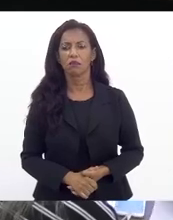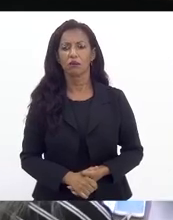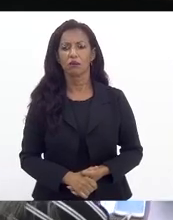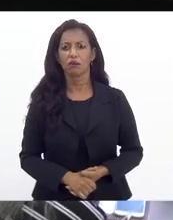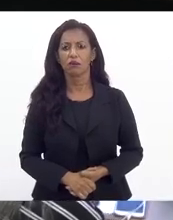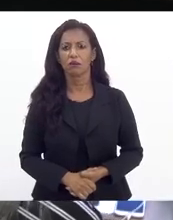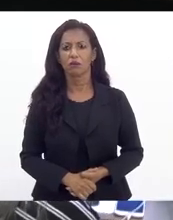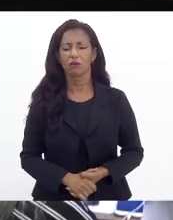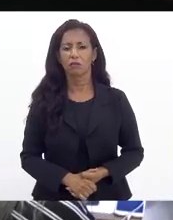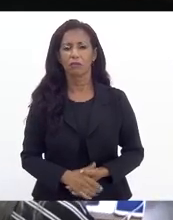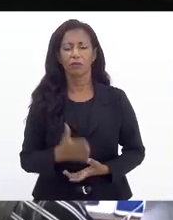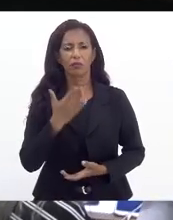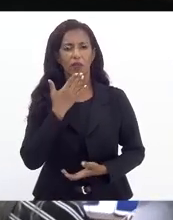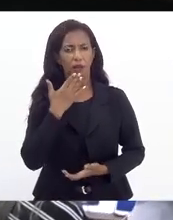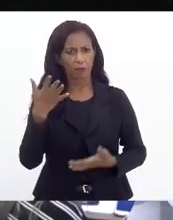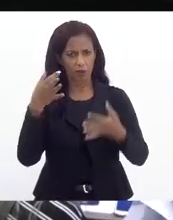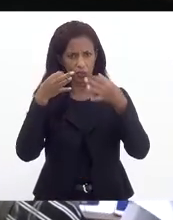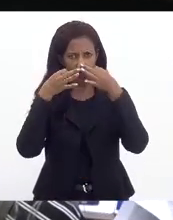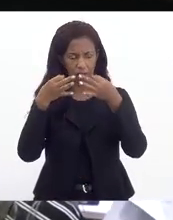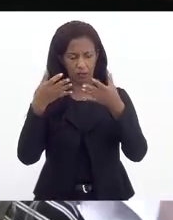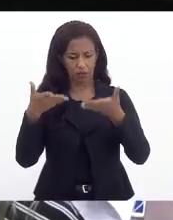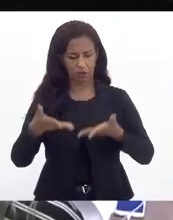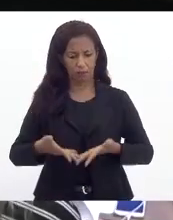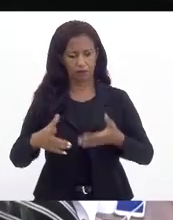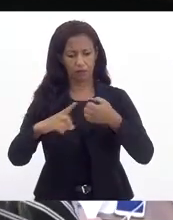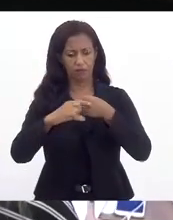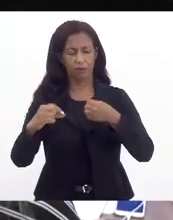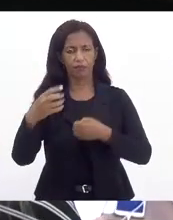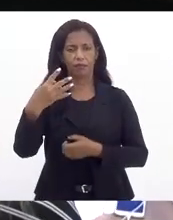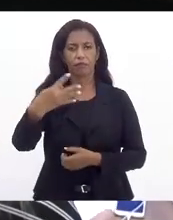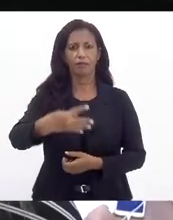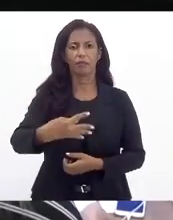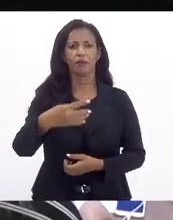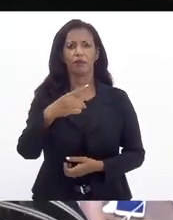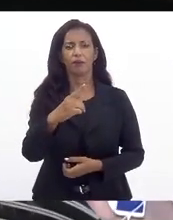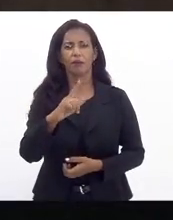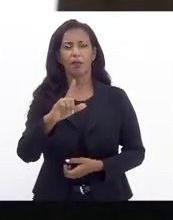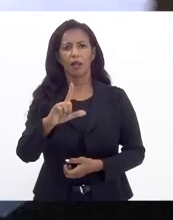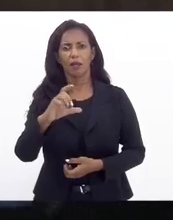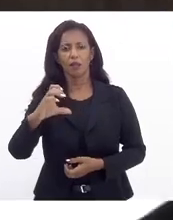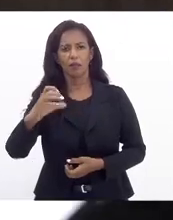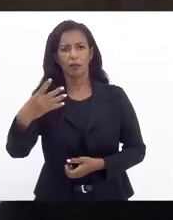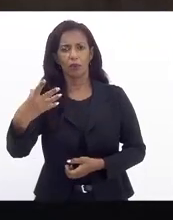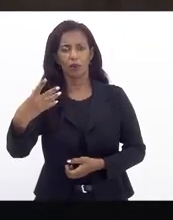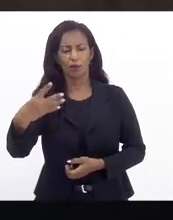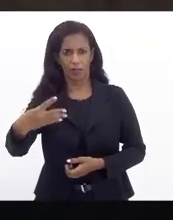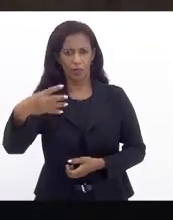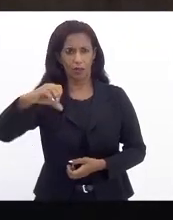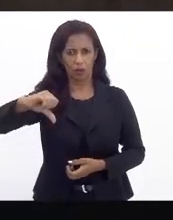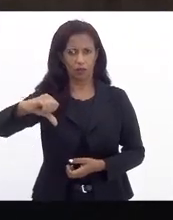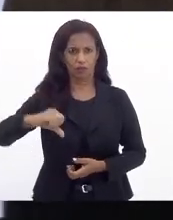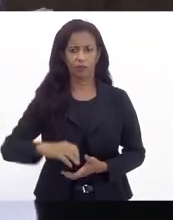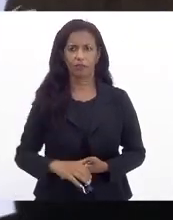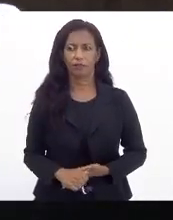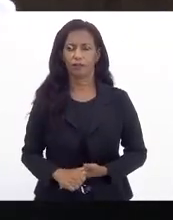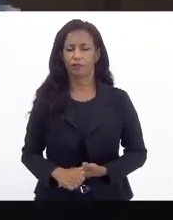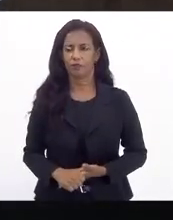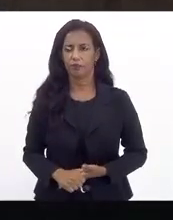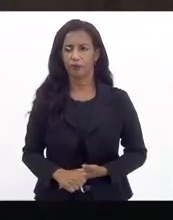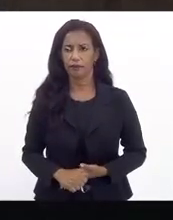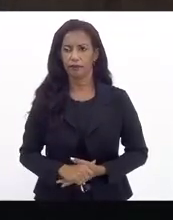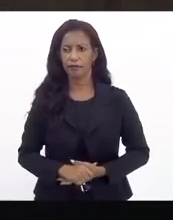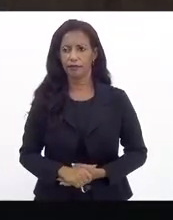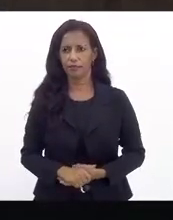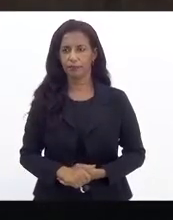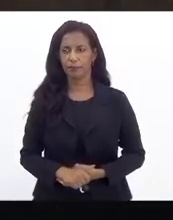eu queria pedir atenção ao artigo 4º do PLC 49 deixa eu ver se eu estou com ele aqui